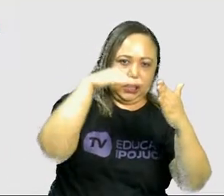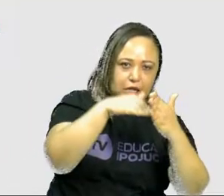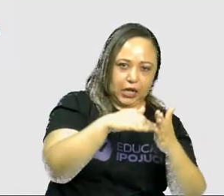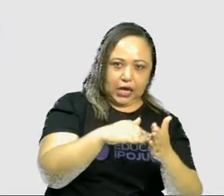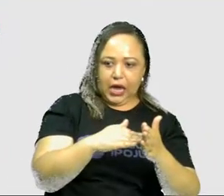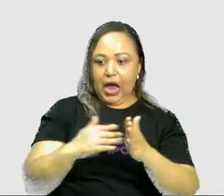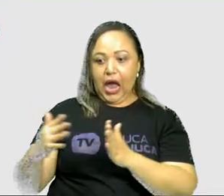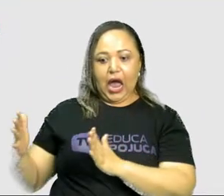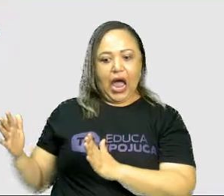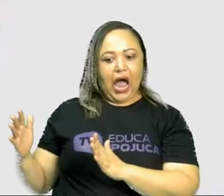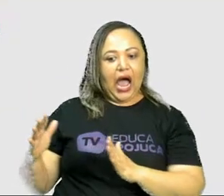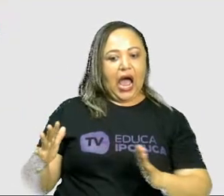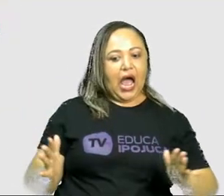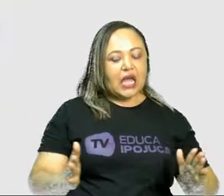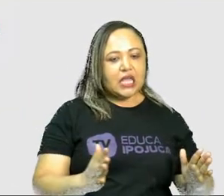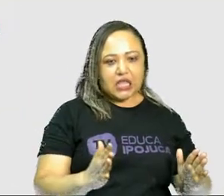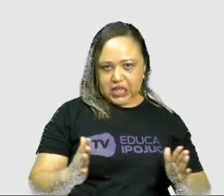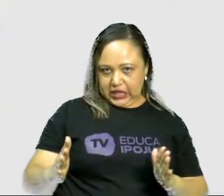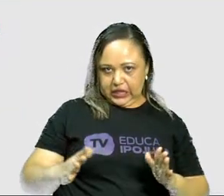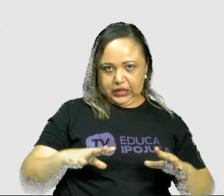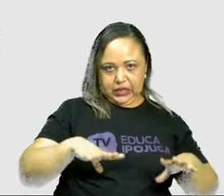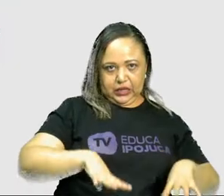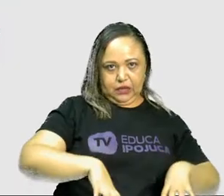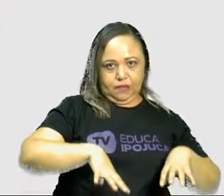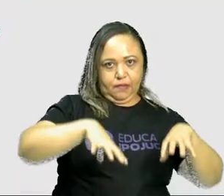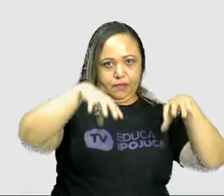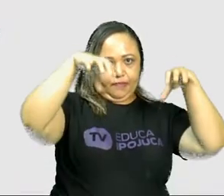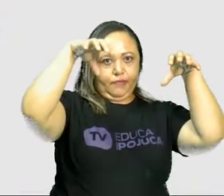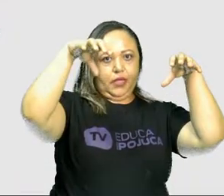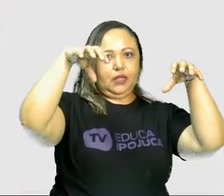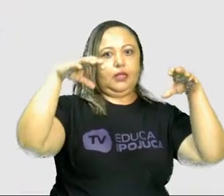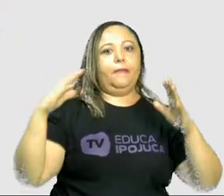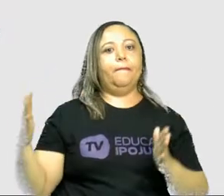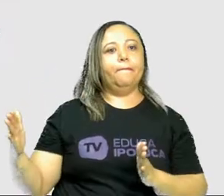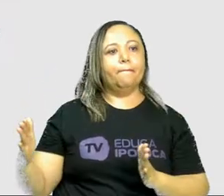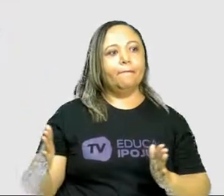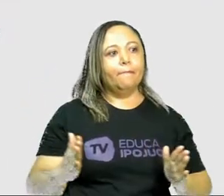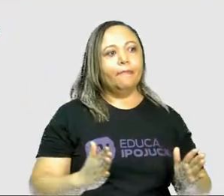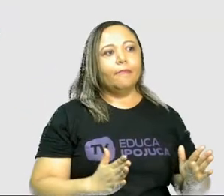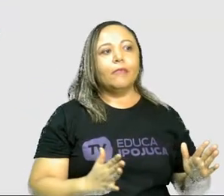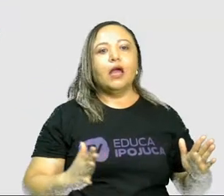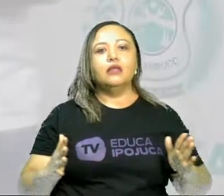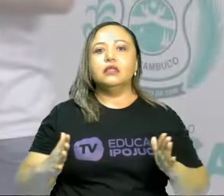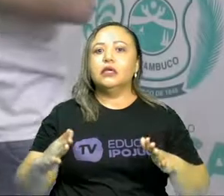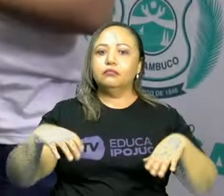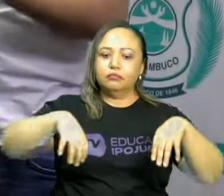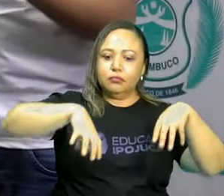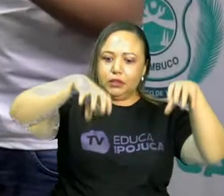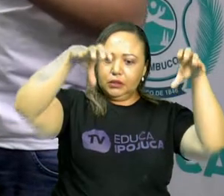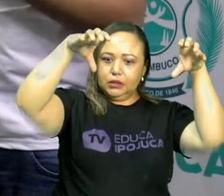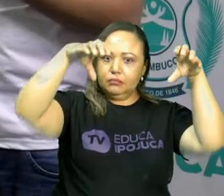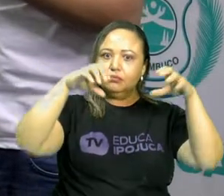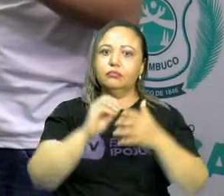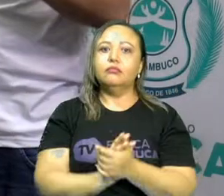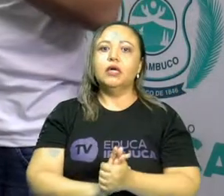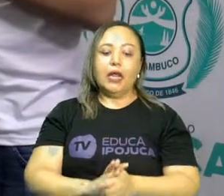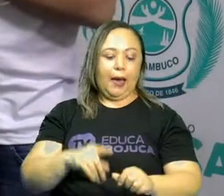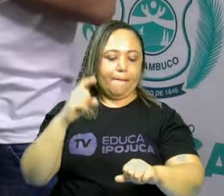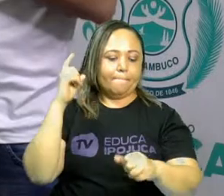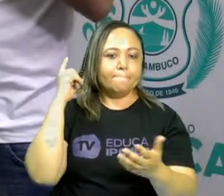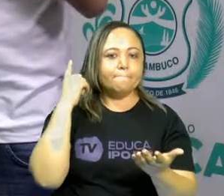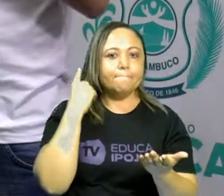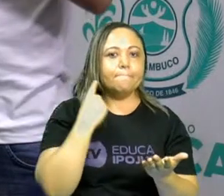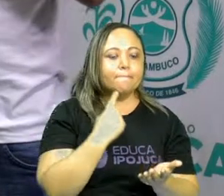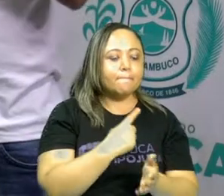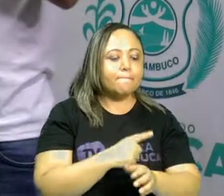vai ter depois da Idade Antiga, você vai ter a Idade Média, tá? A Idade Média ela vai ser